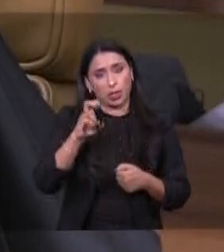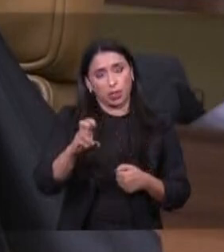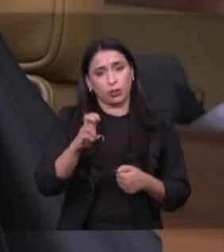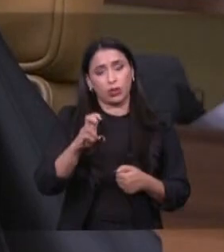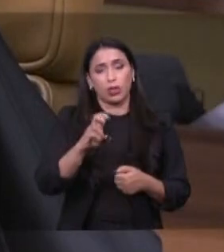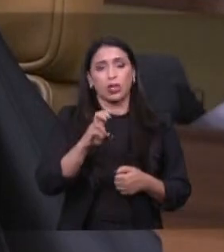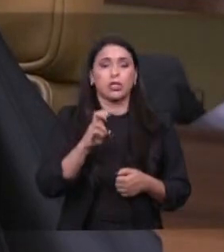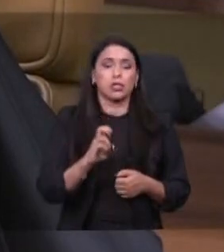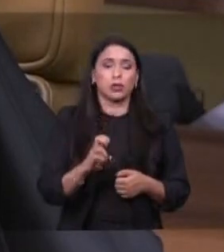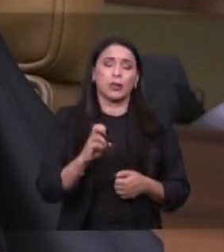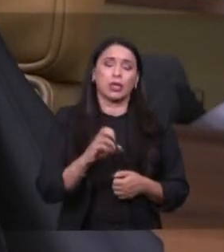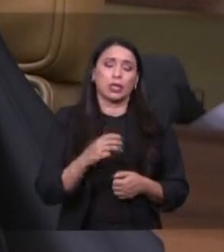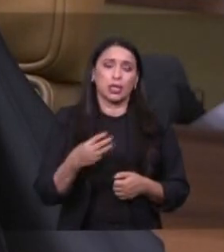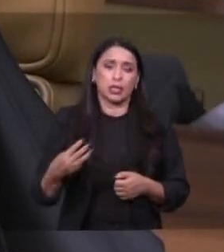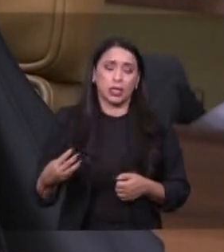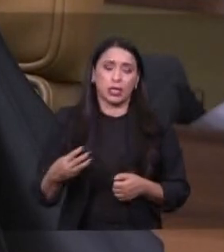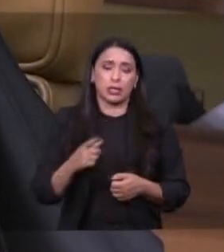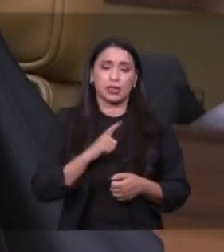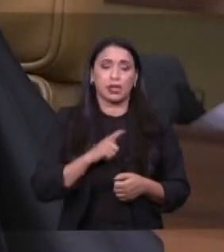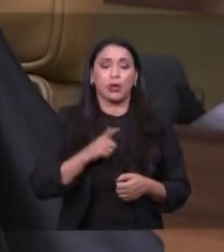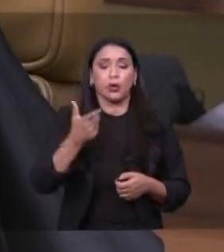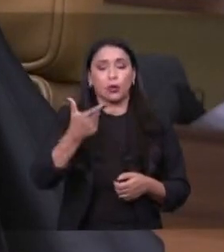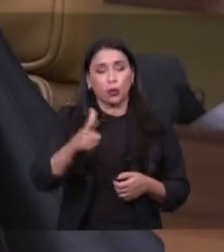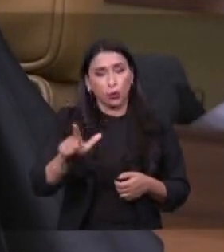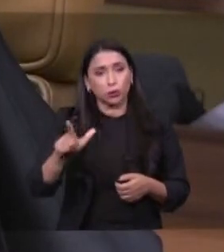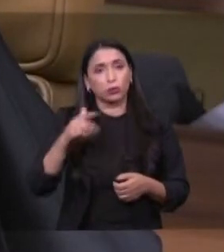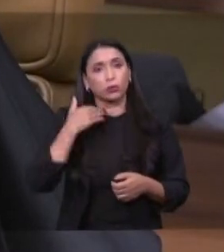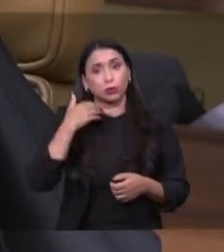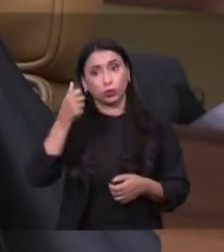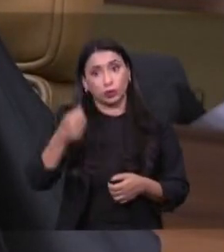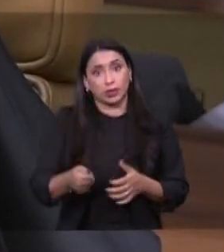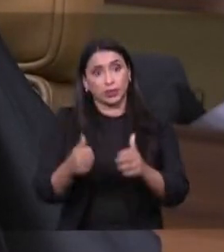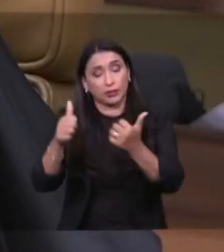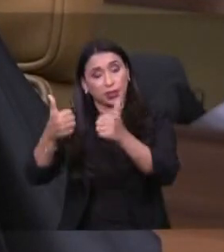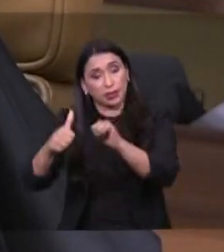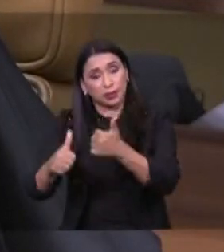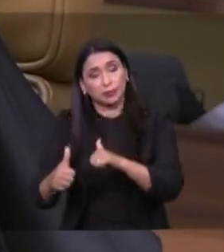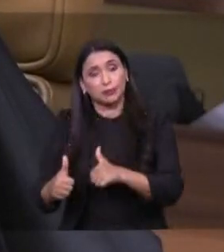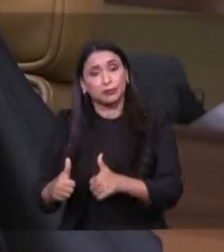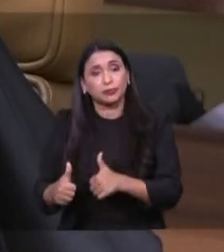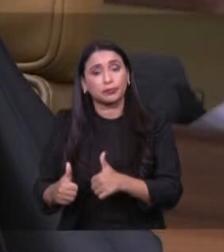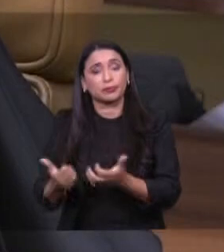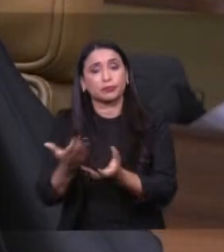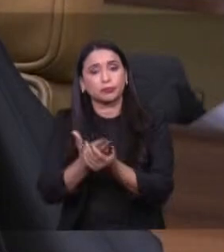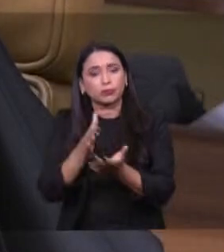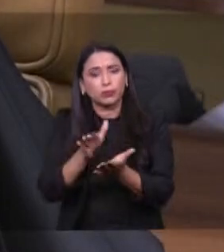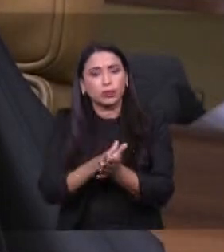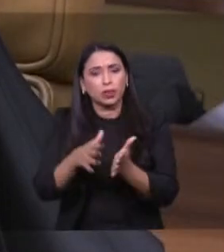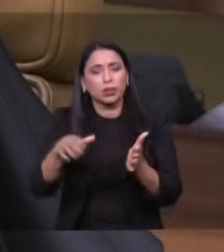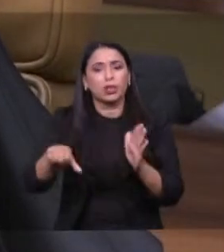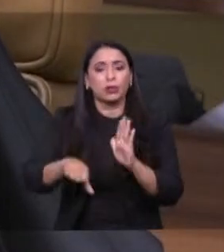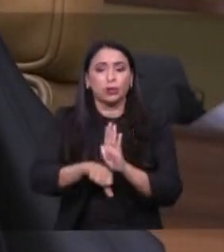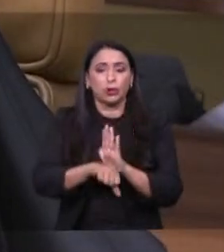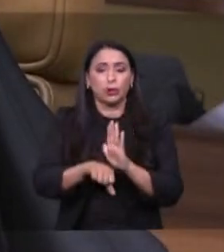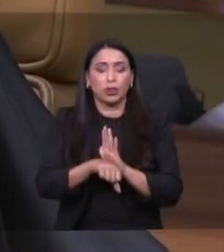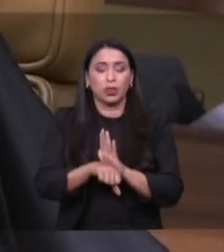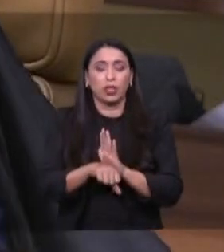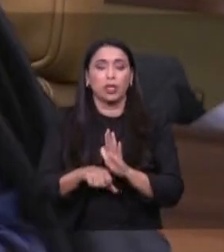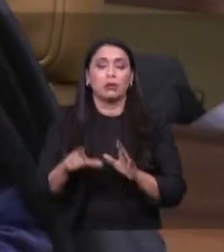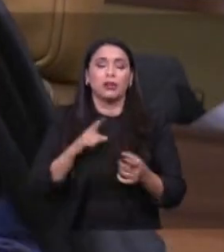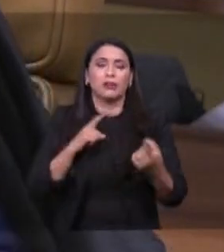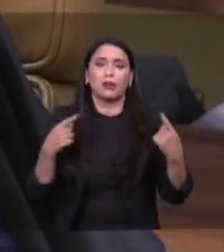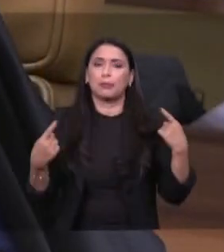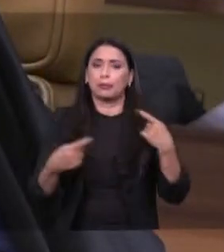brecha para a escolha de magistrado outro que examinará o processo crime, vulnerando-se, por via transversa, o postulado constitucional